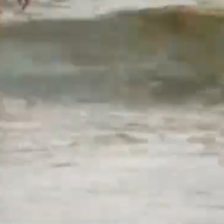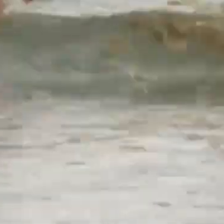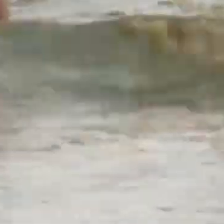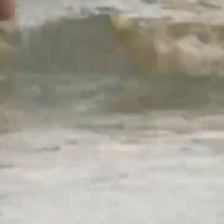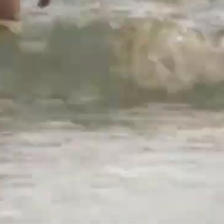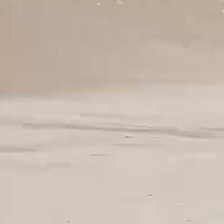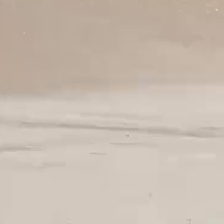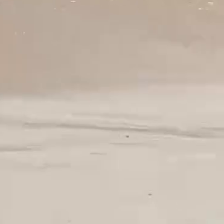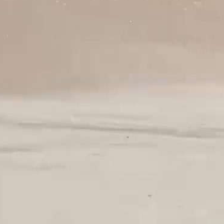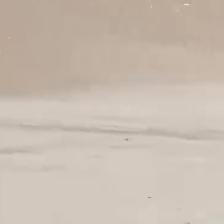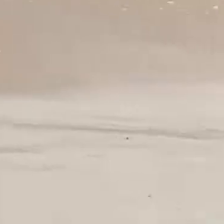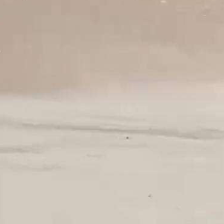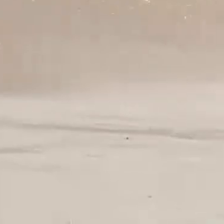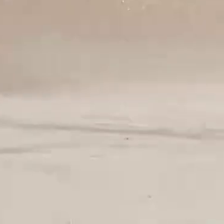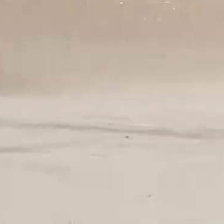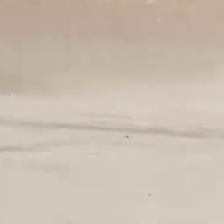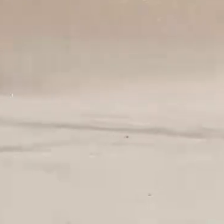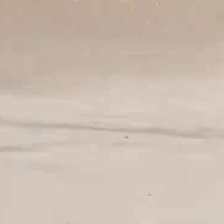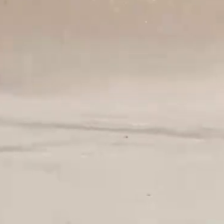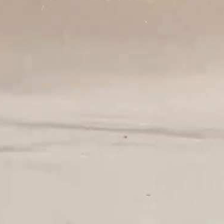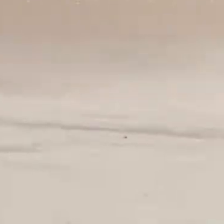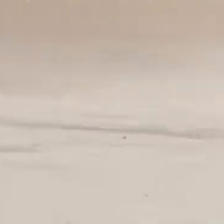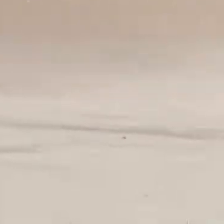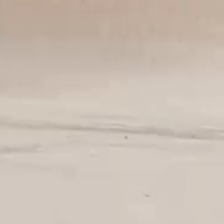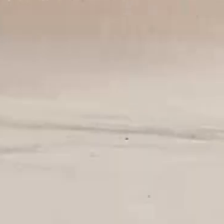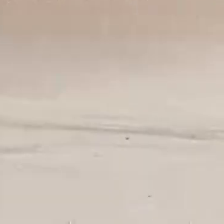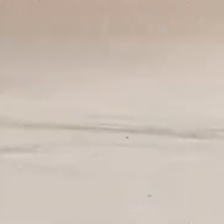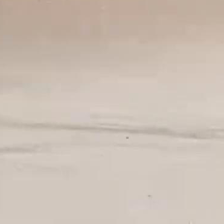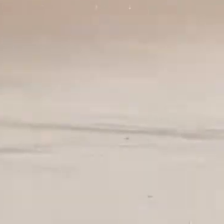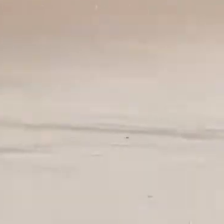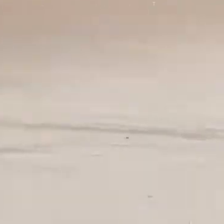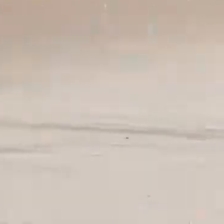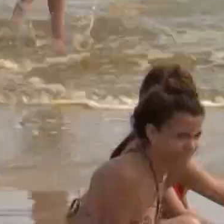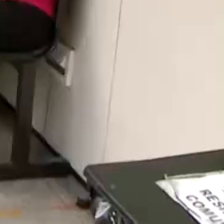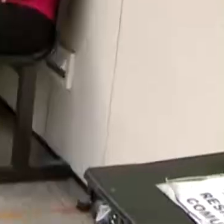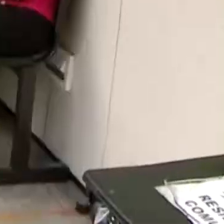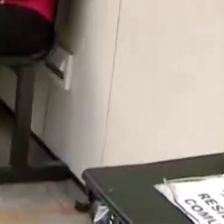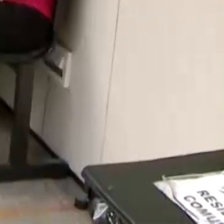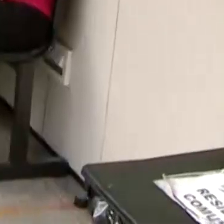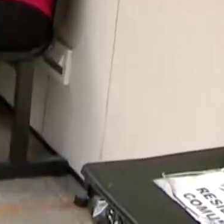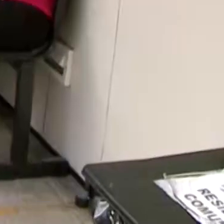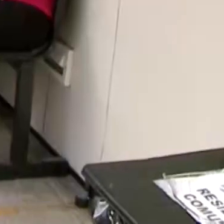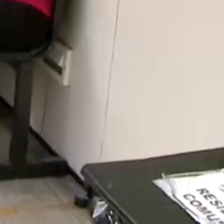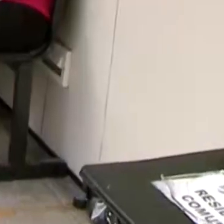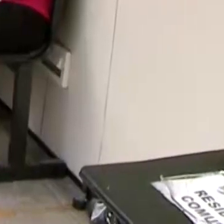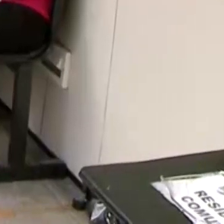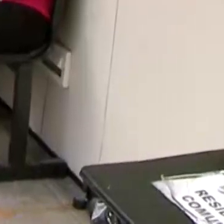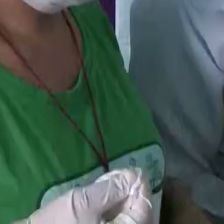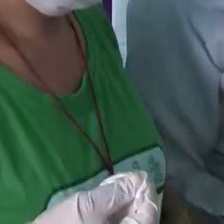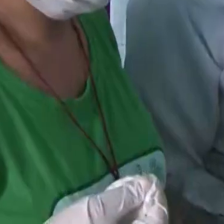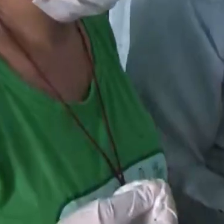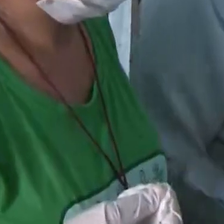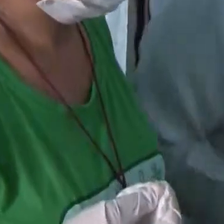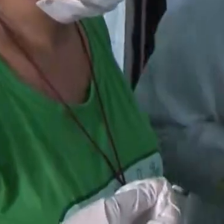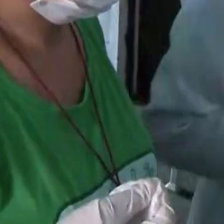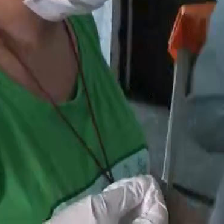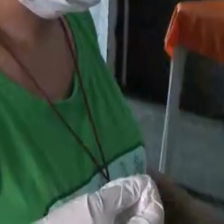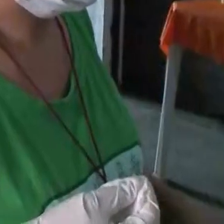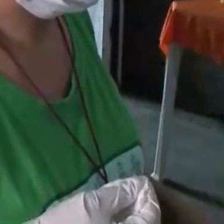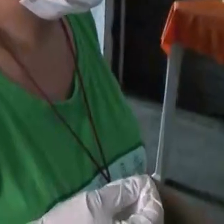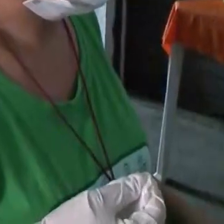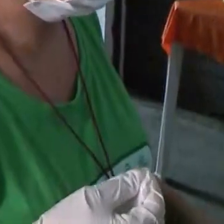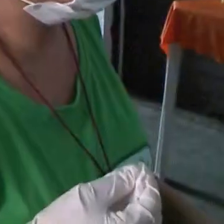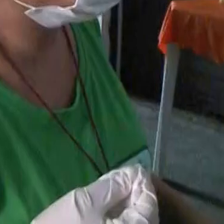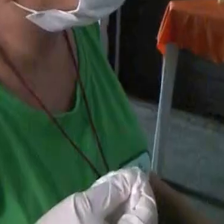Muitos vêm para aproveitar as praias da capital e do interior do estado. Estudo aponta que o câncer de colo de útero tem maior